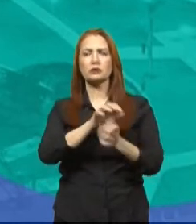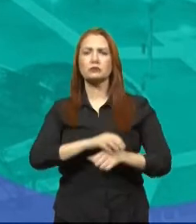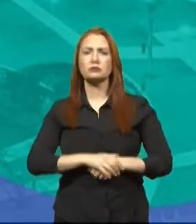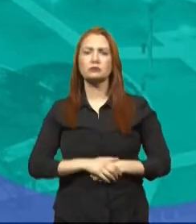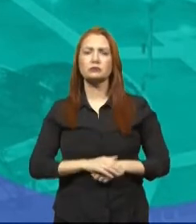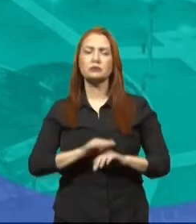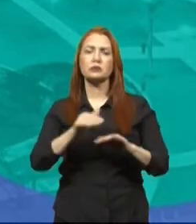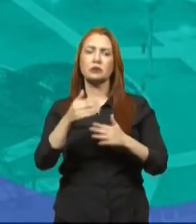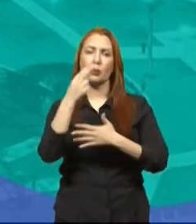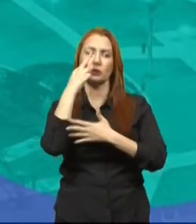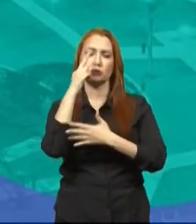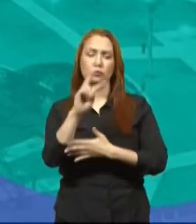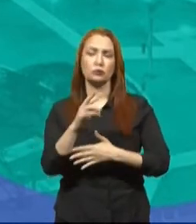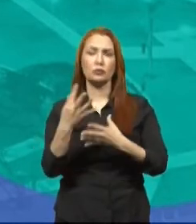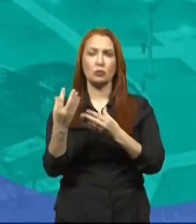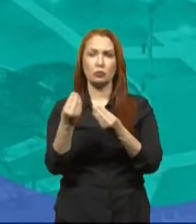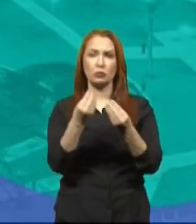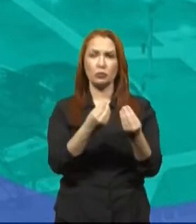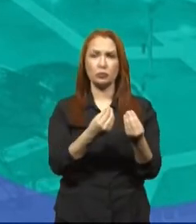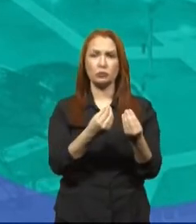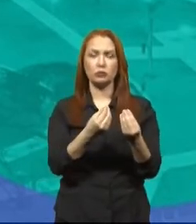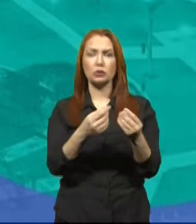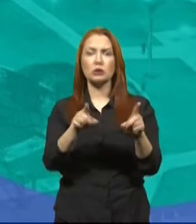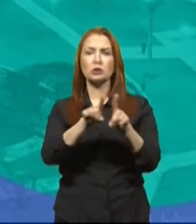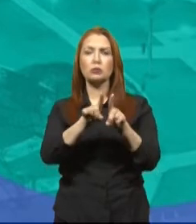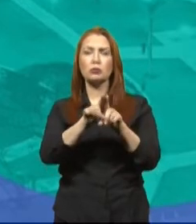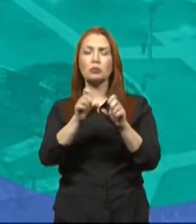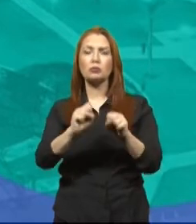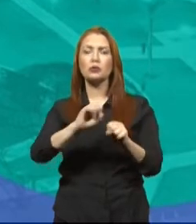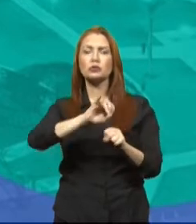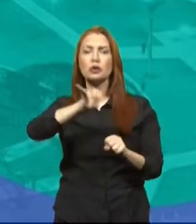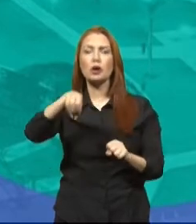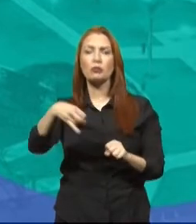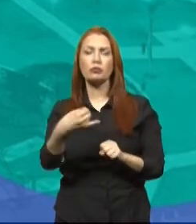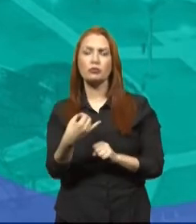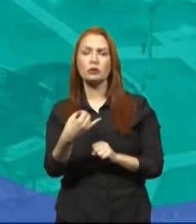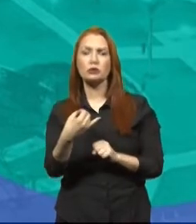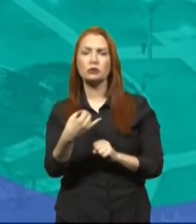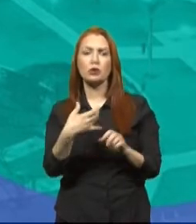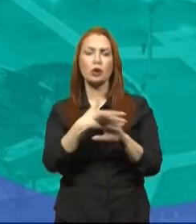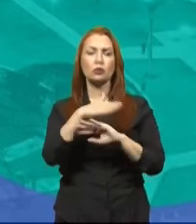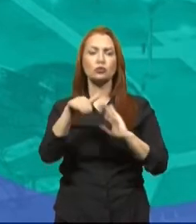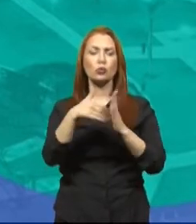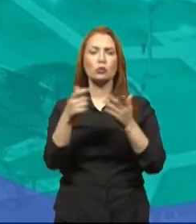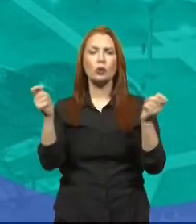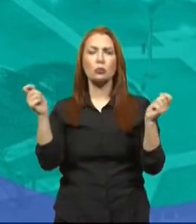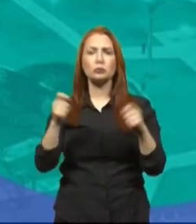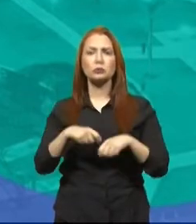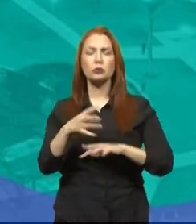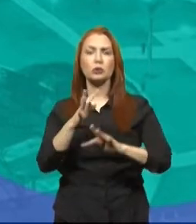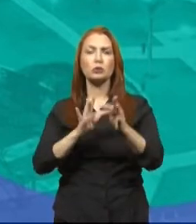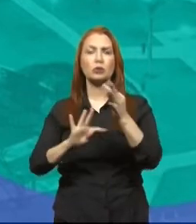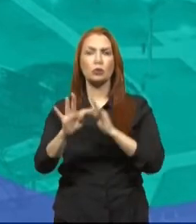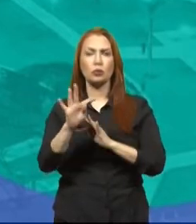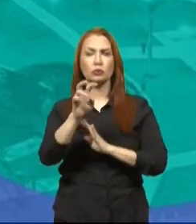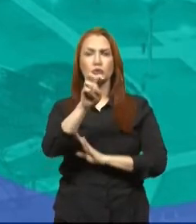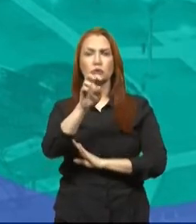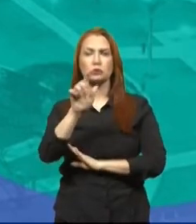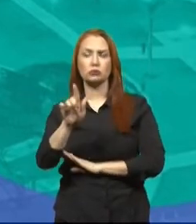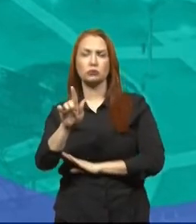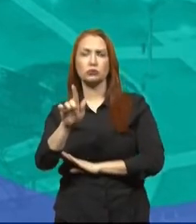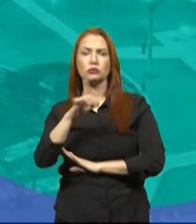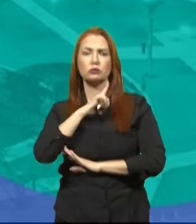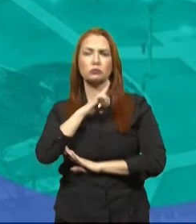de infraestrutura para podermos aproveitar todo esse potencial que a tecnologia 5G vai